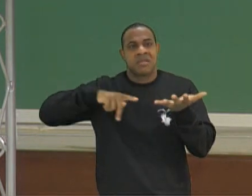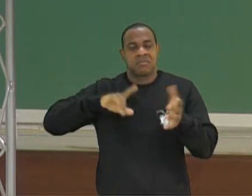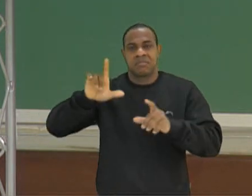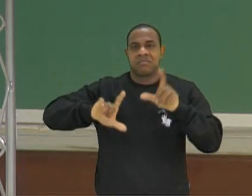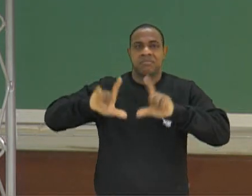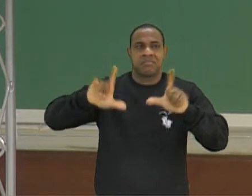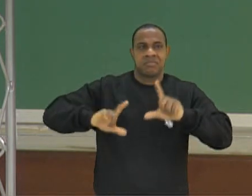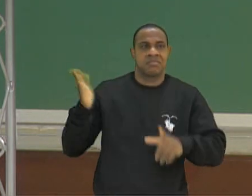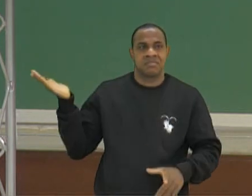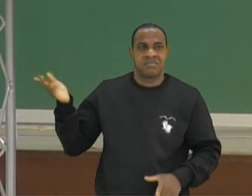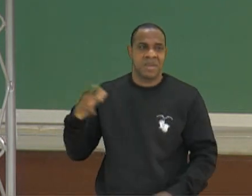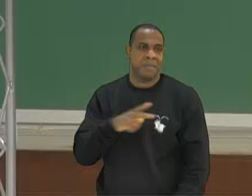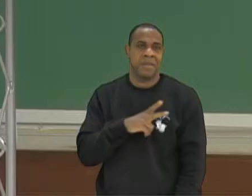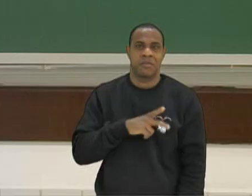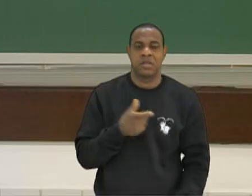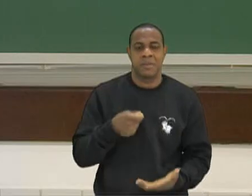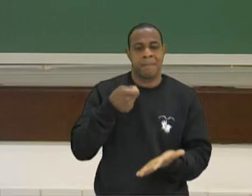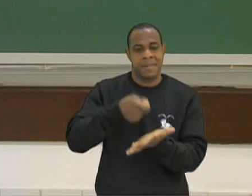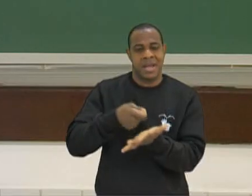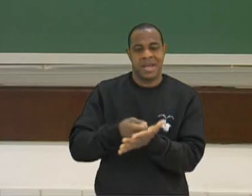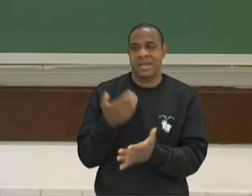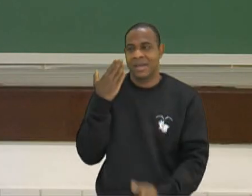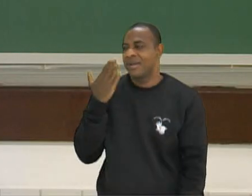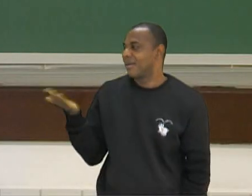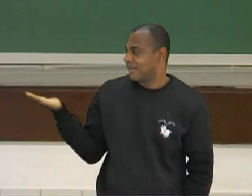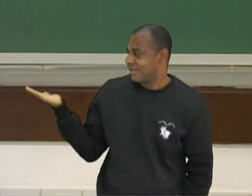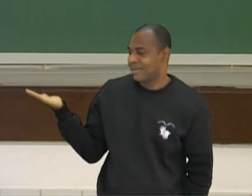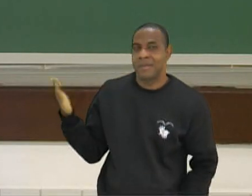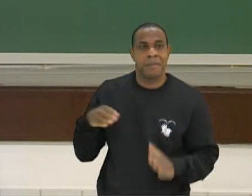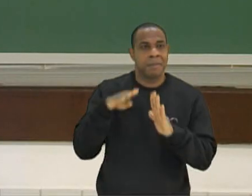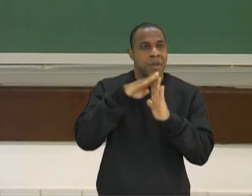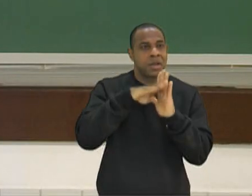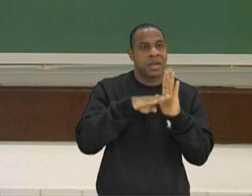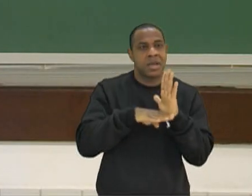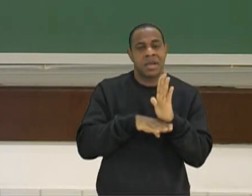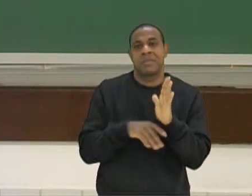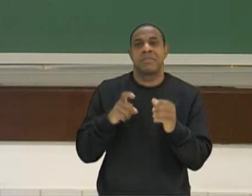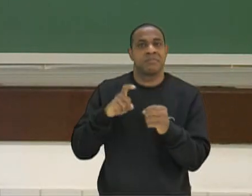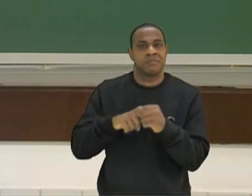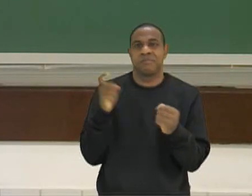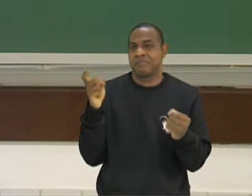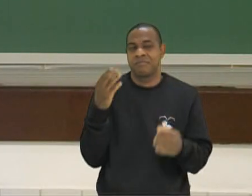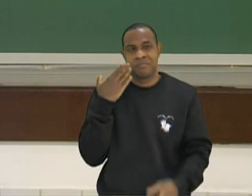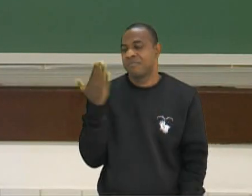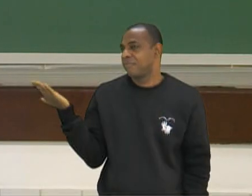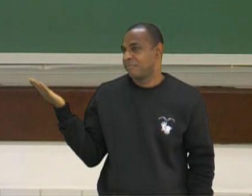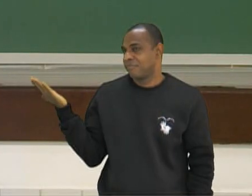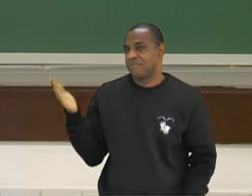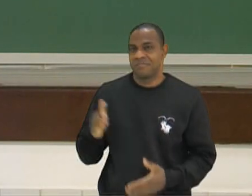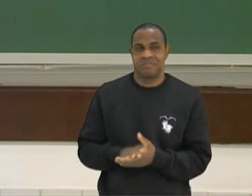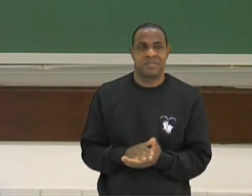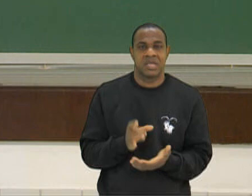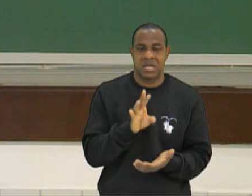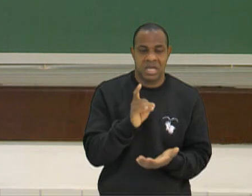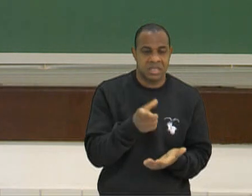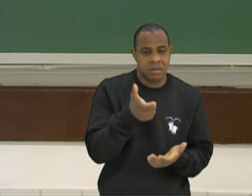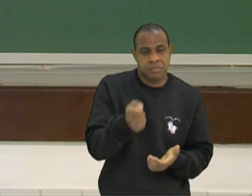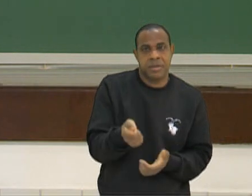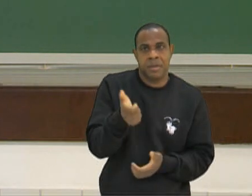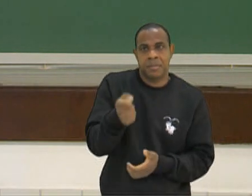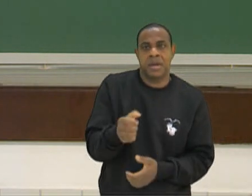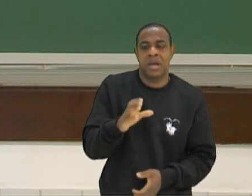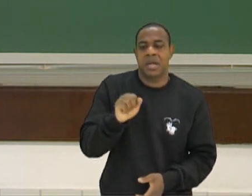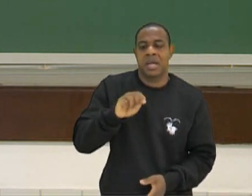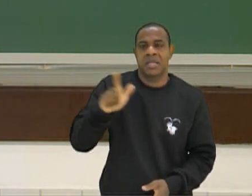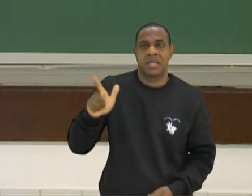ali a Discovery, a NetGeo, então você tem programações independentes por cada um desses fragmentos de canais. E lógico, aqui eu trouxe